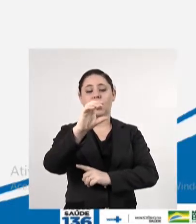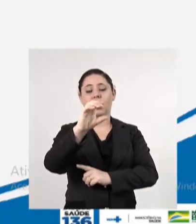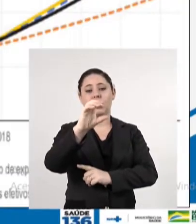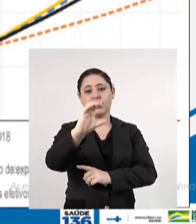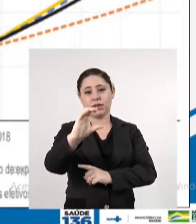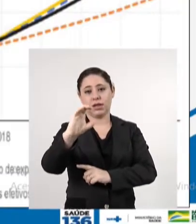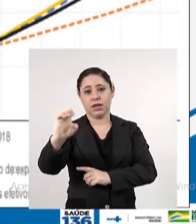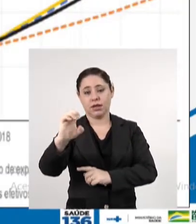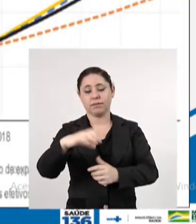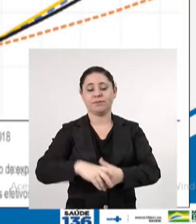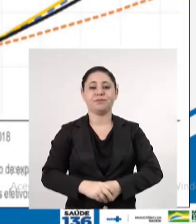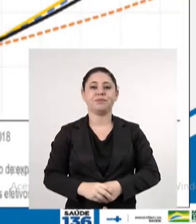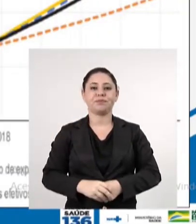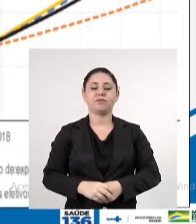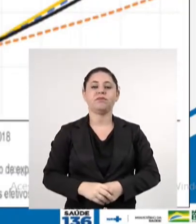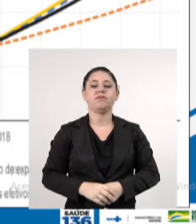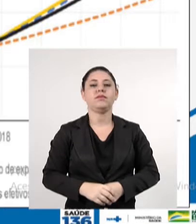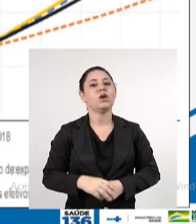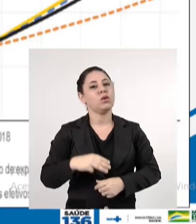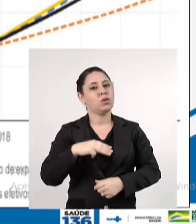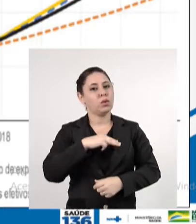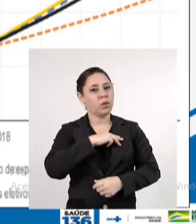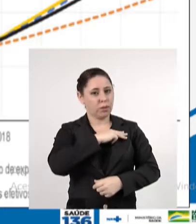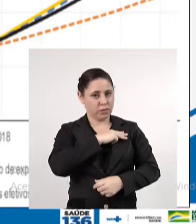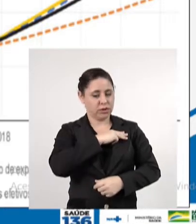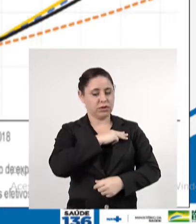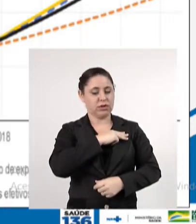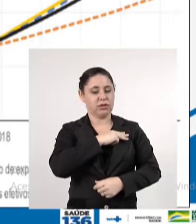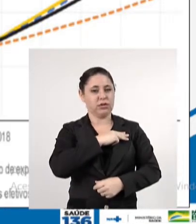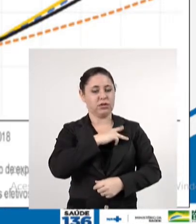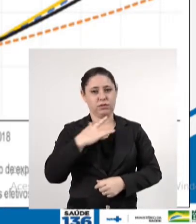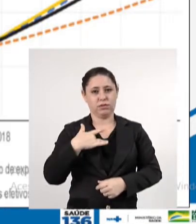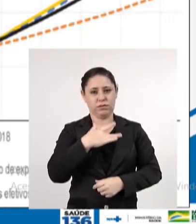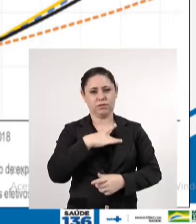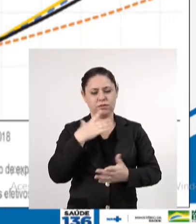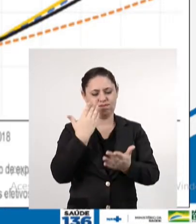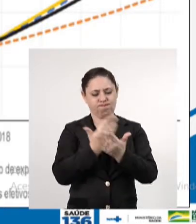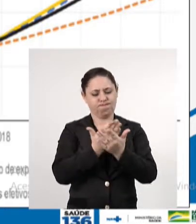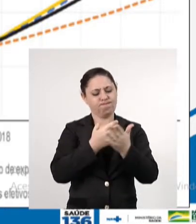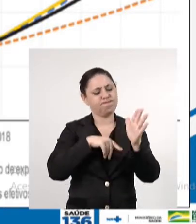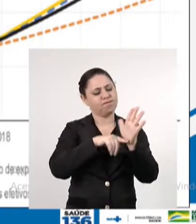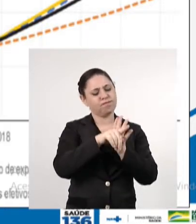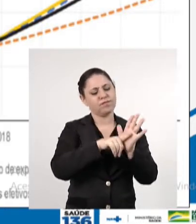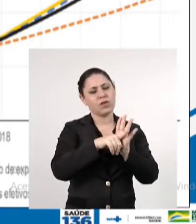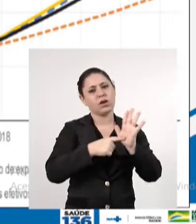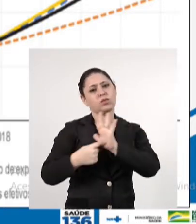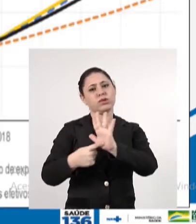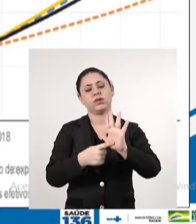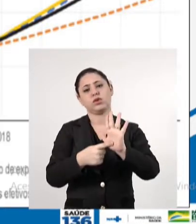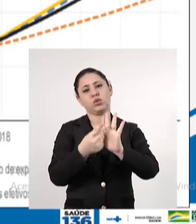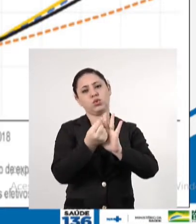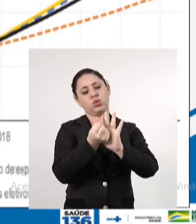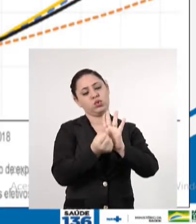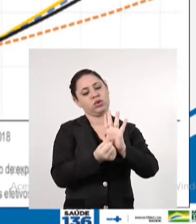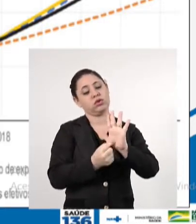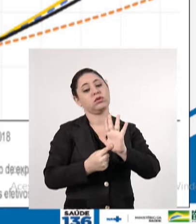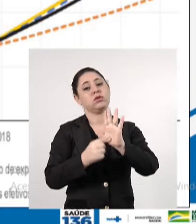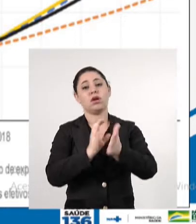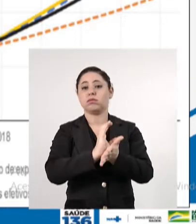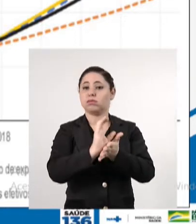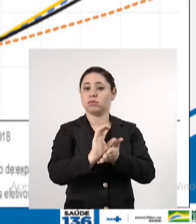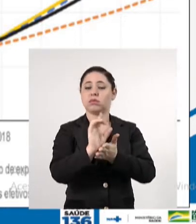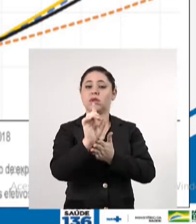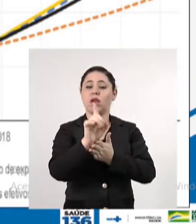Enfim, o Ministério da Saúde fez diversos estudos mostrando que os valores que são